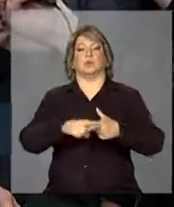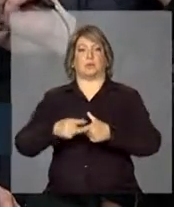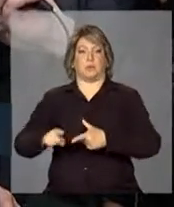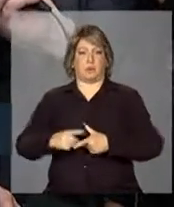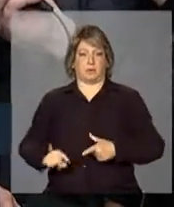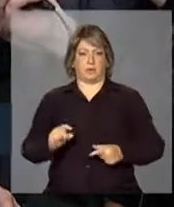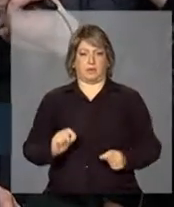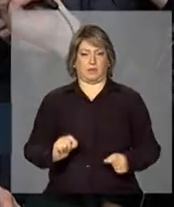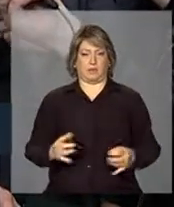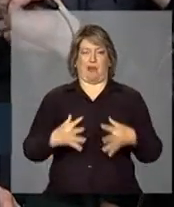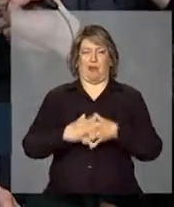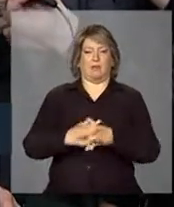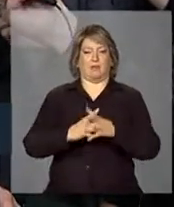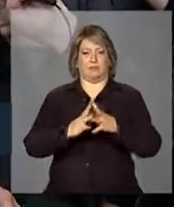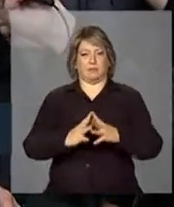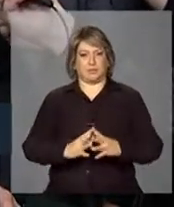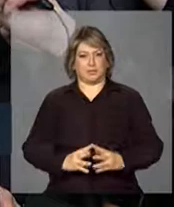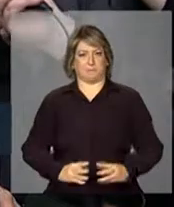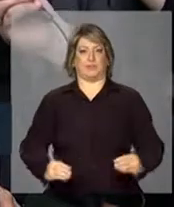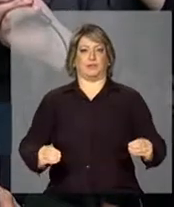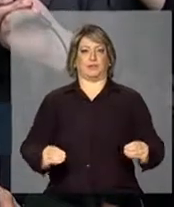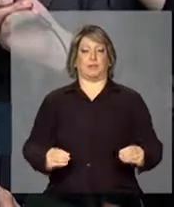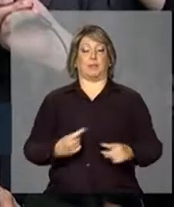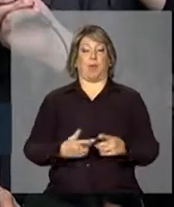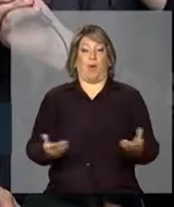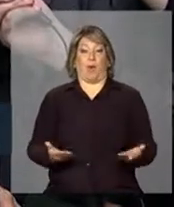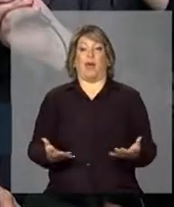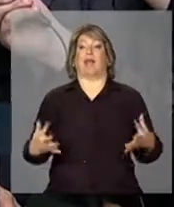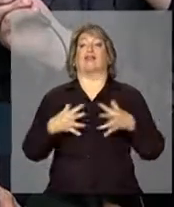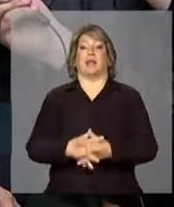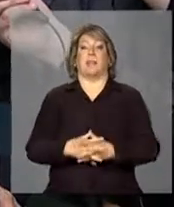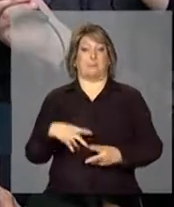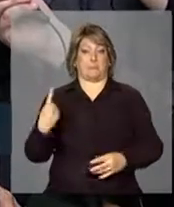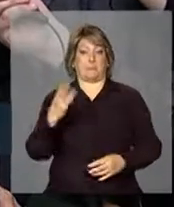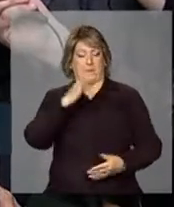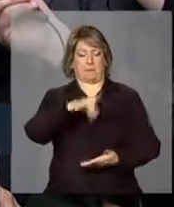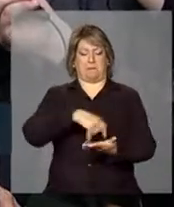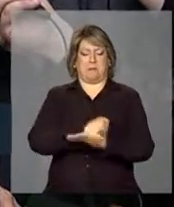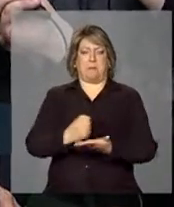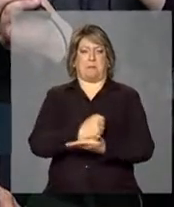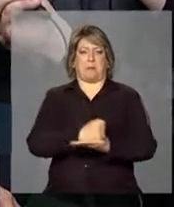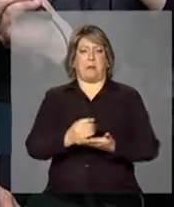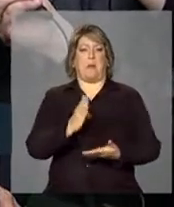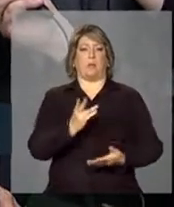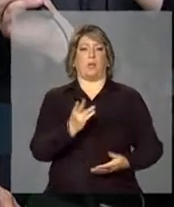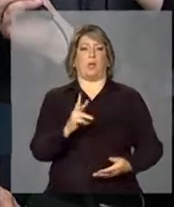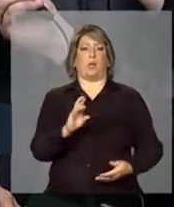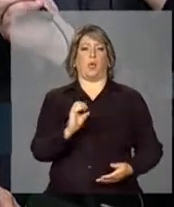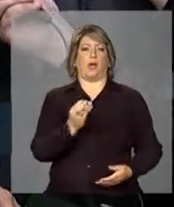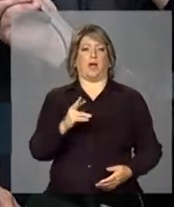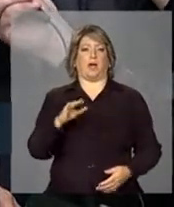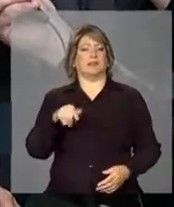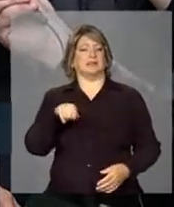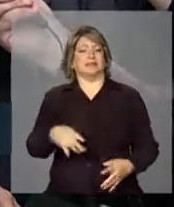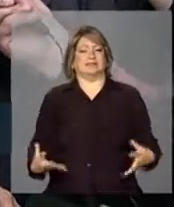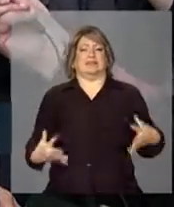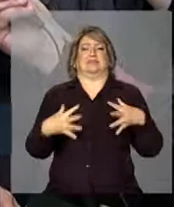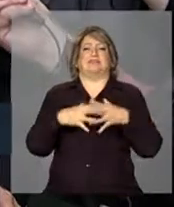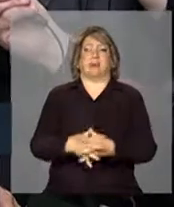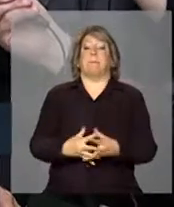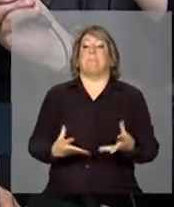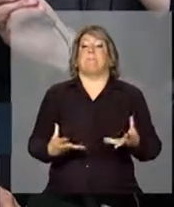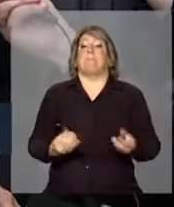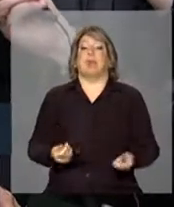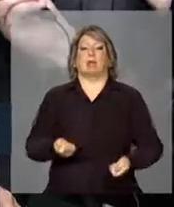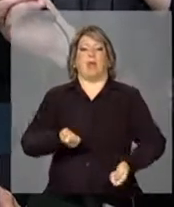visa desatar os nós que hoje atrapalham o Brasil. A burocracia é um item que contribui